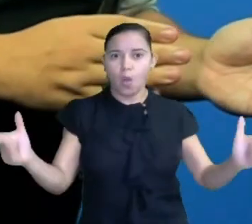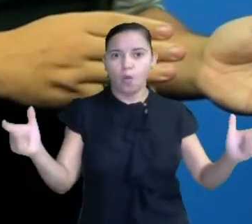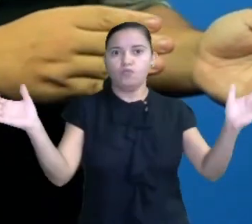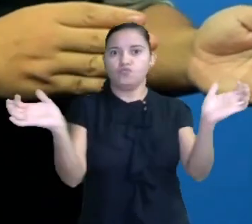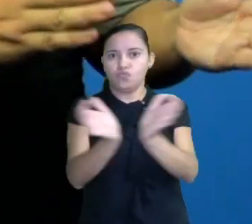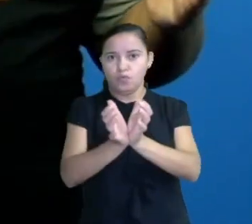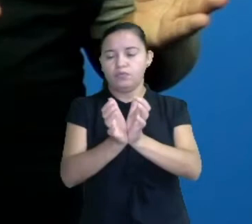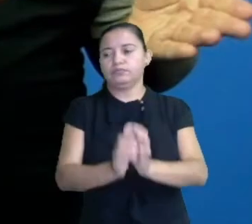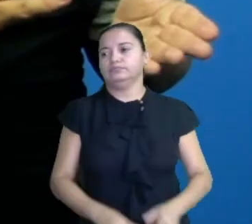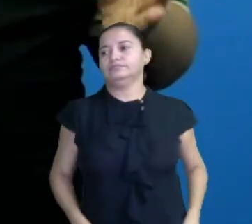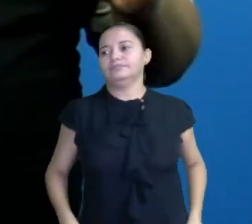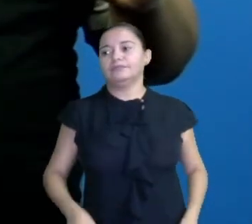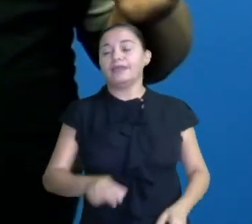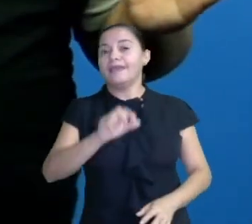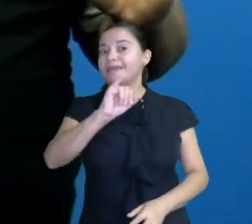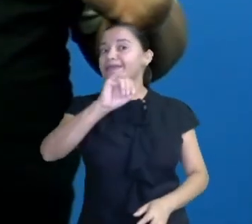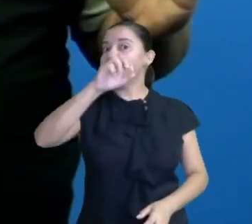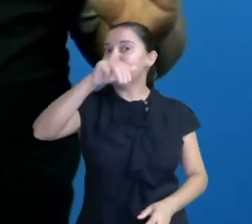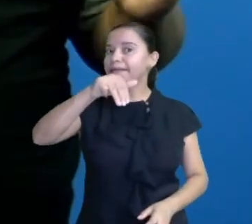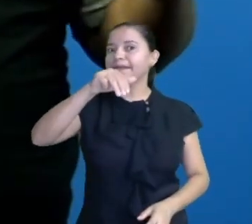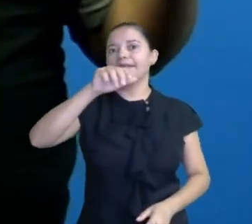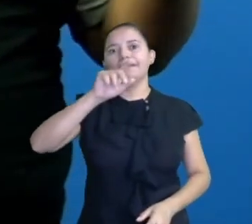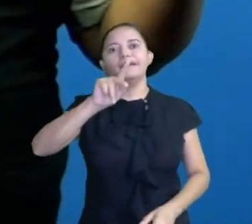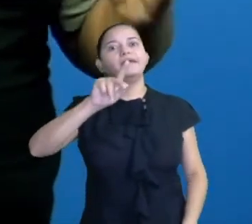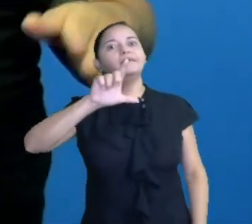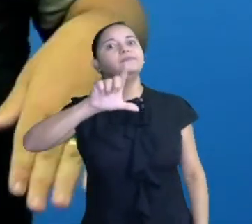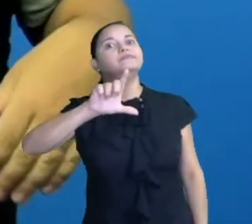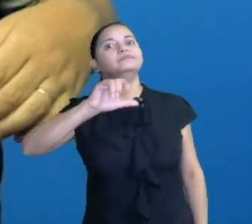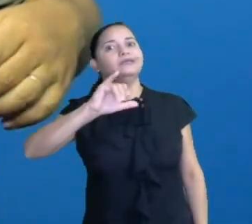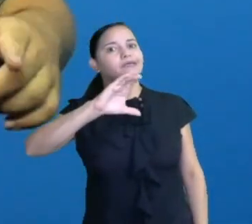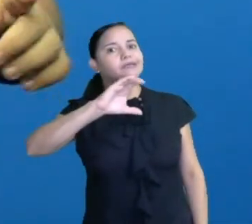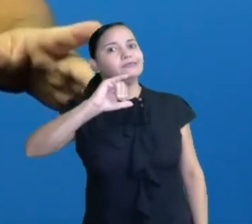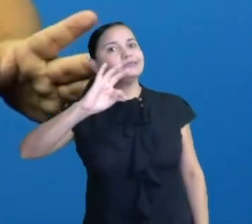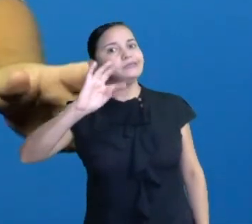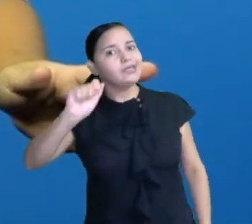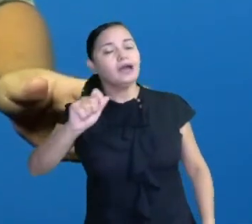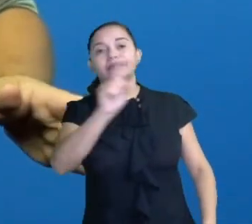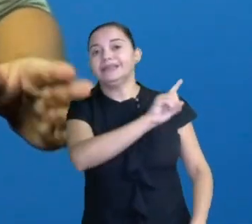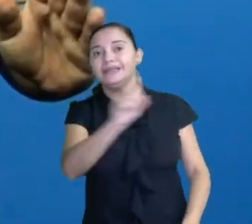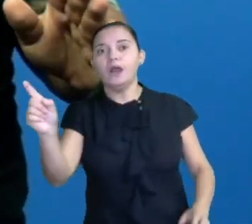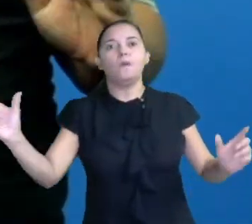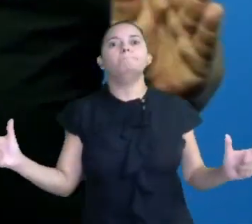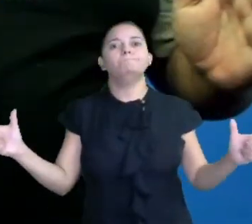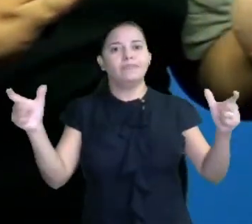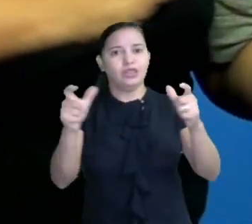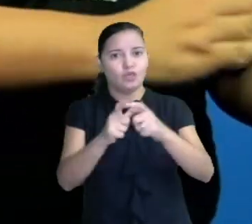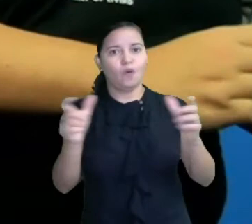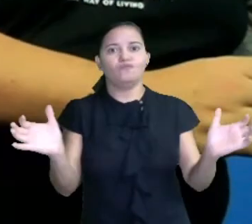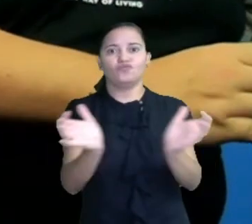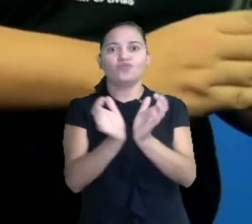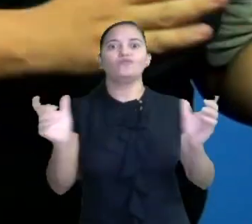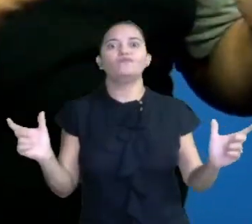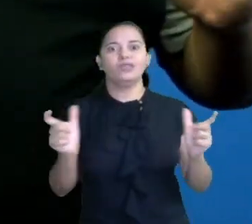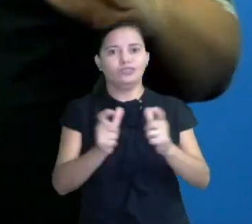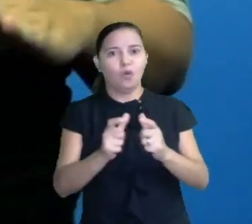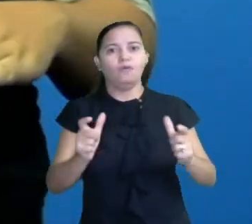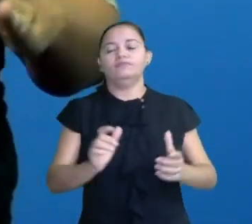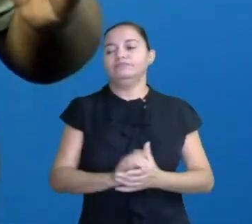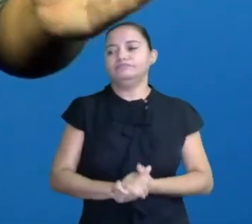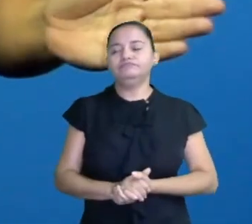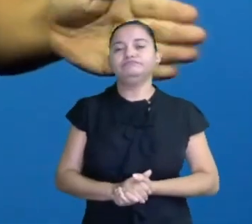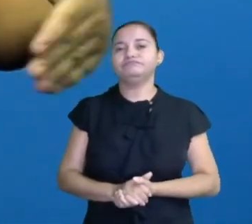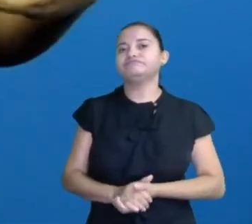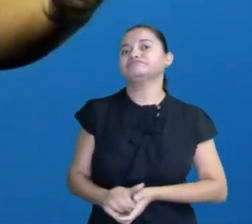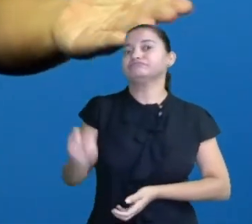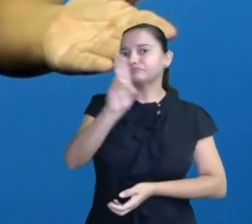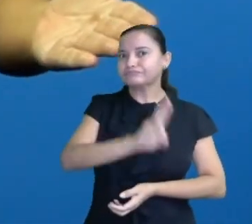implícito. Mas, professor, um exemplo aí que eu possa dar, que a gente tenha que utilizar obrigatoriamente a